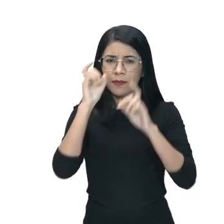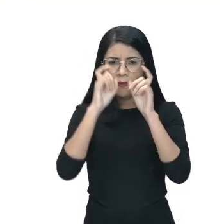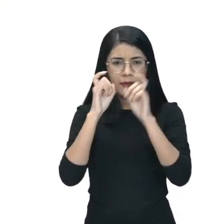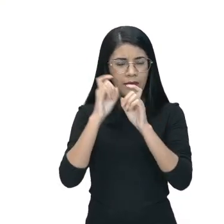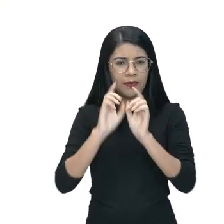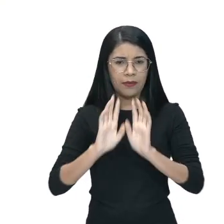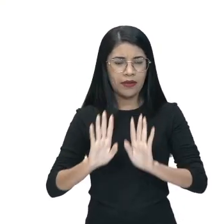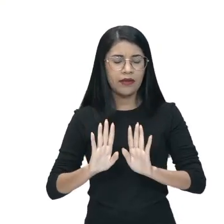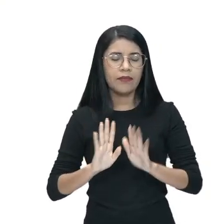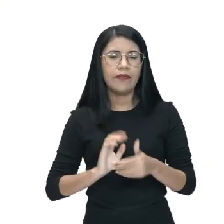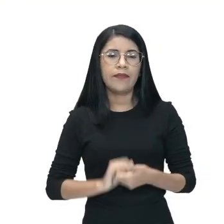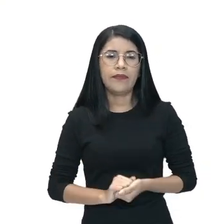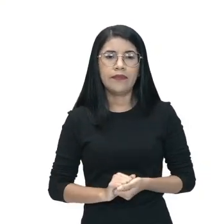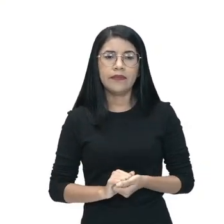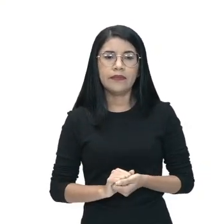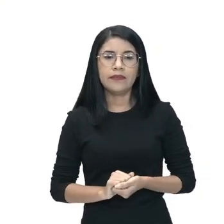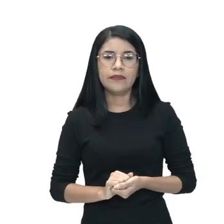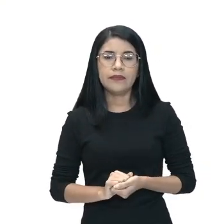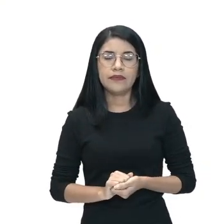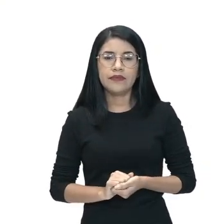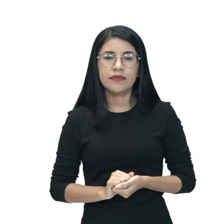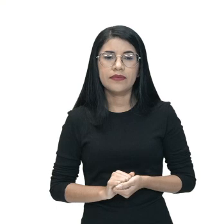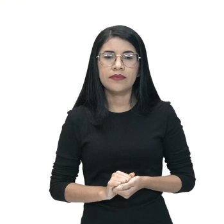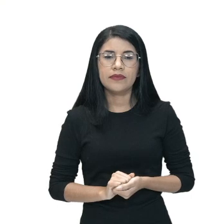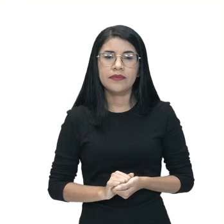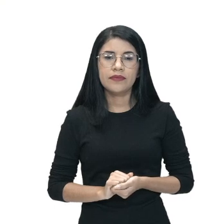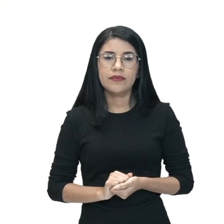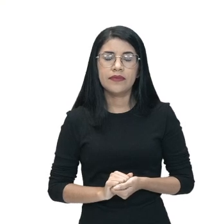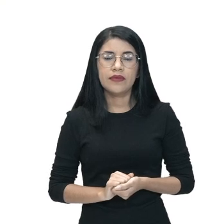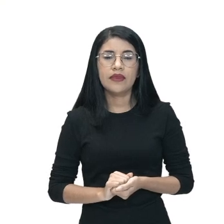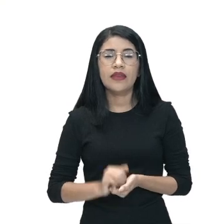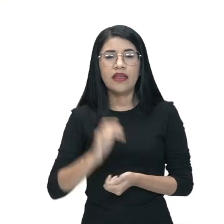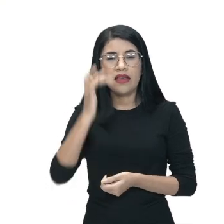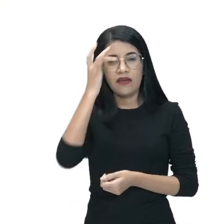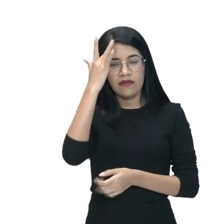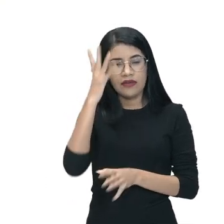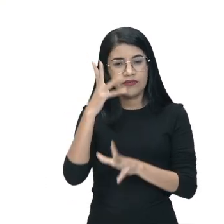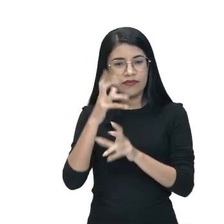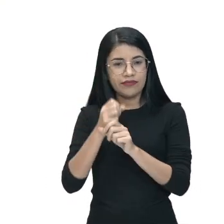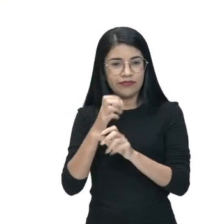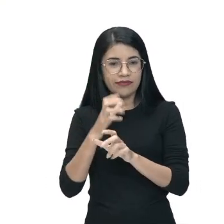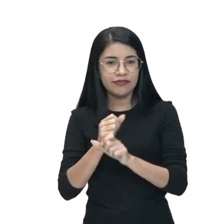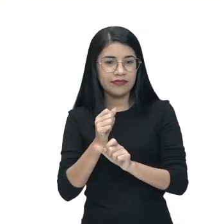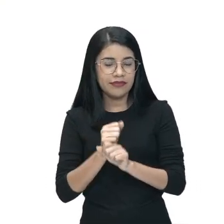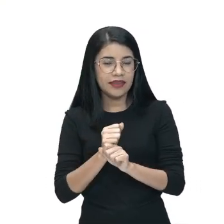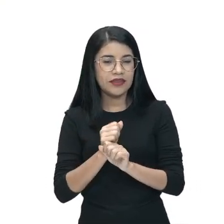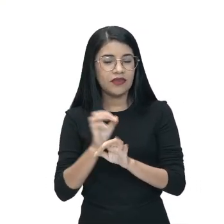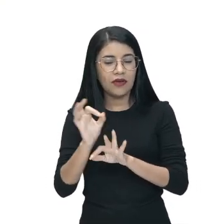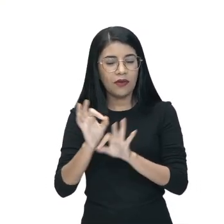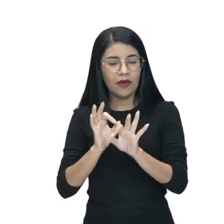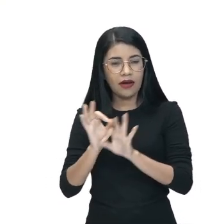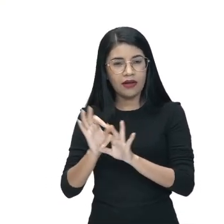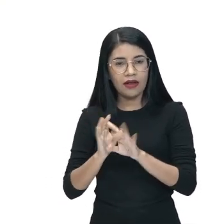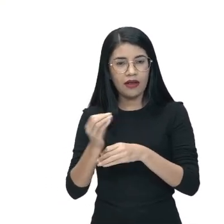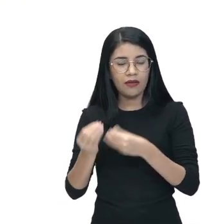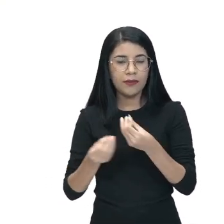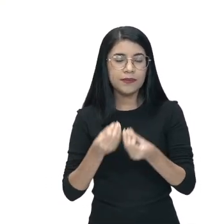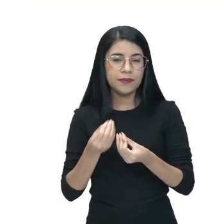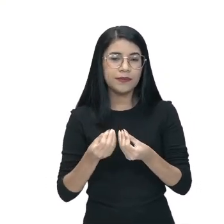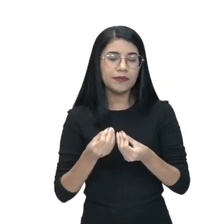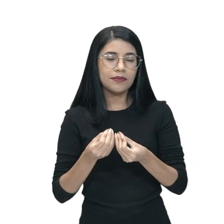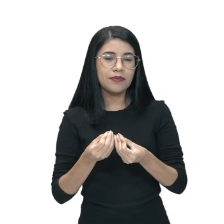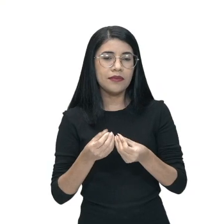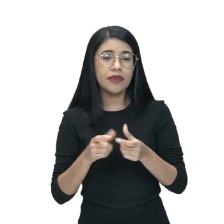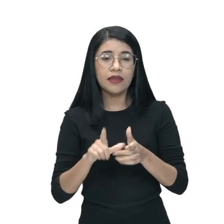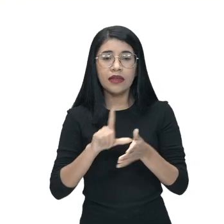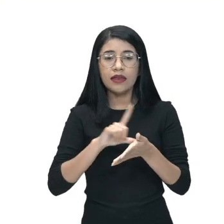para fazer muito alarde aí, é fácil de resolver. A gente vai ordenadamente resolver aqui. Primeiro eu